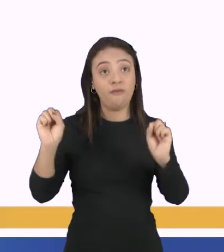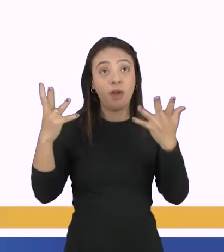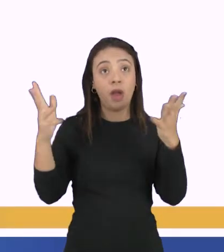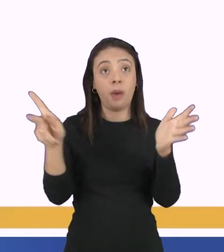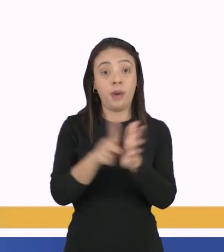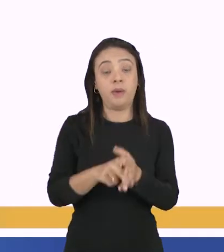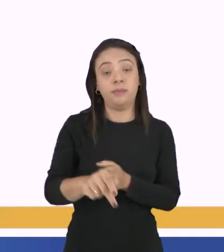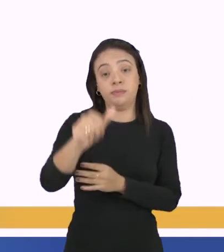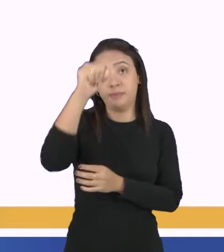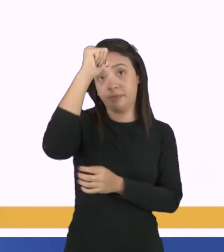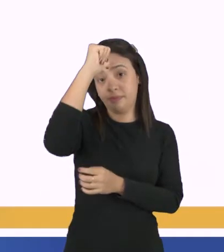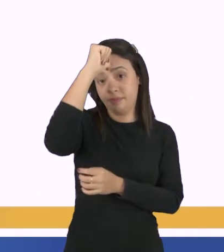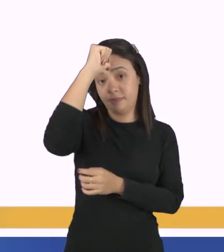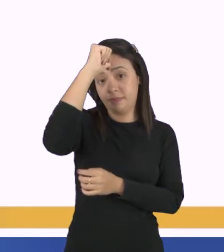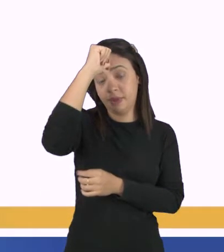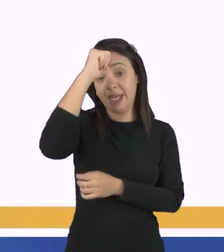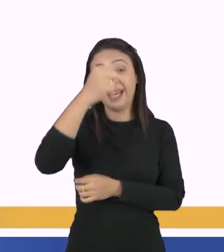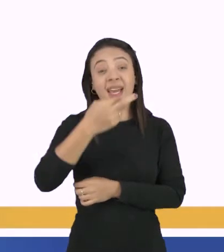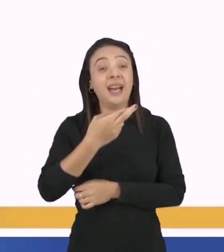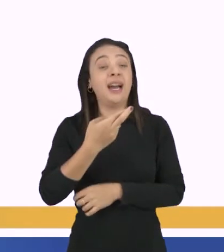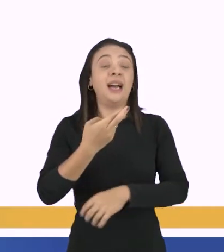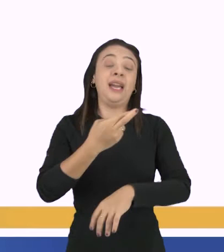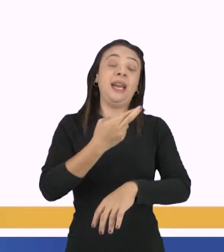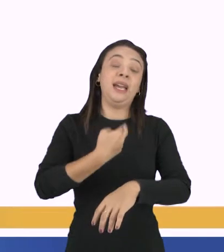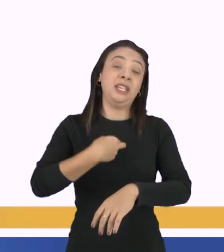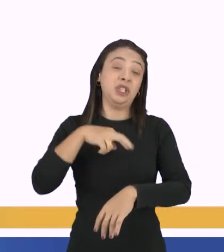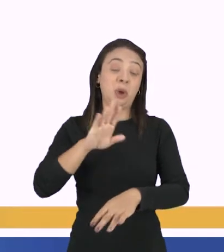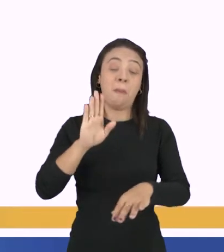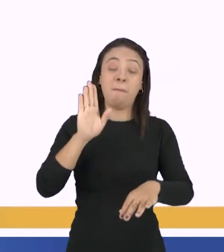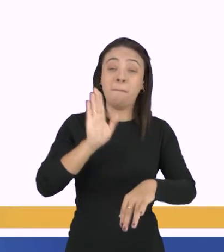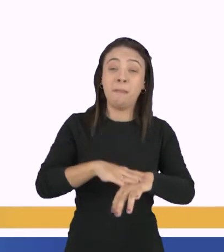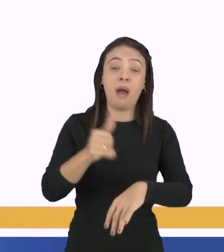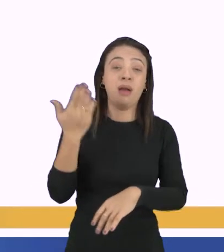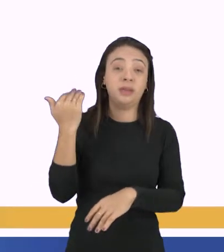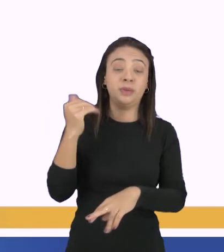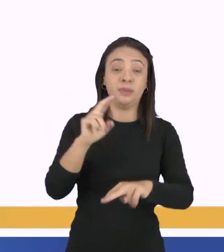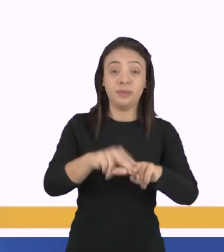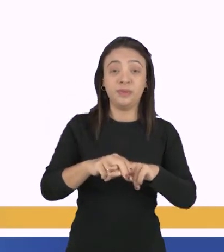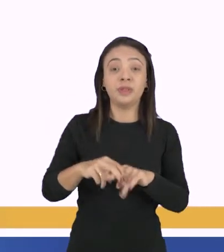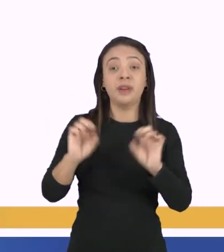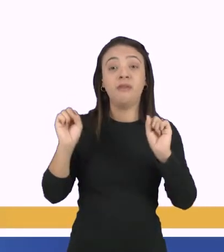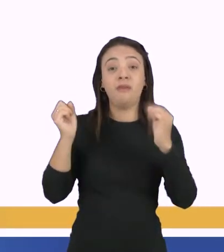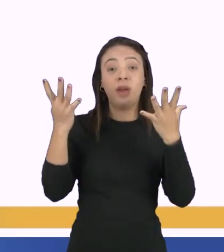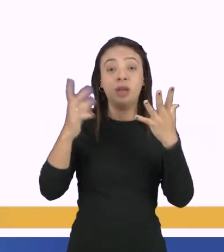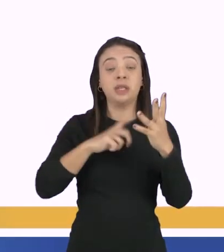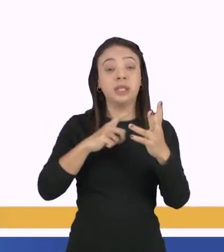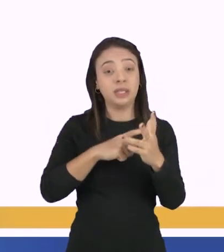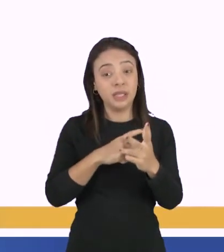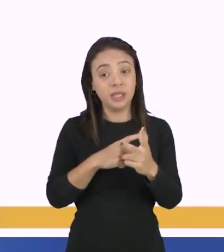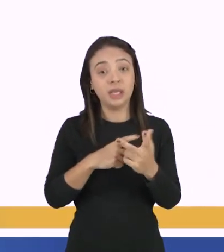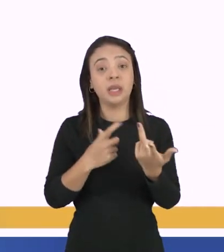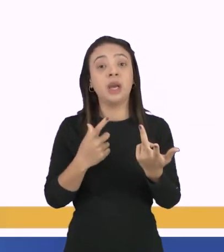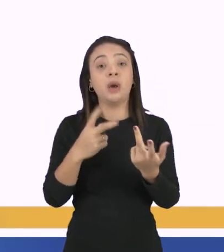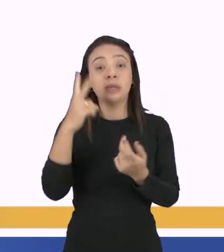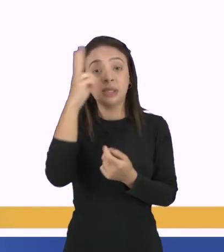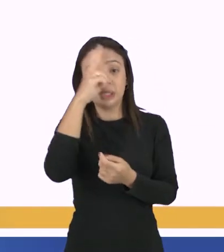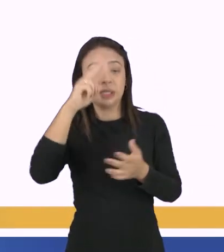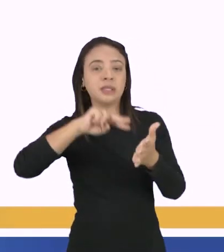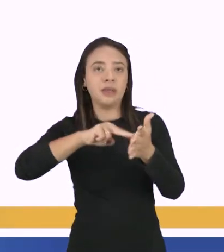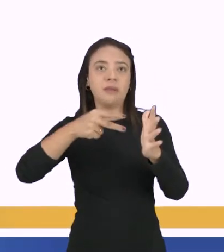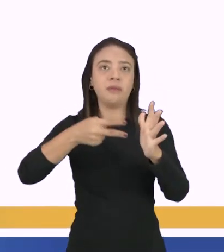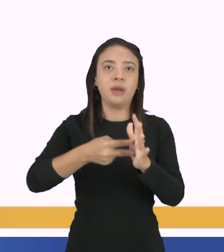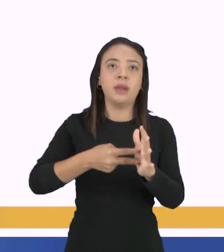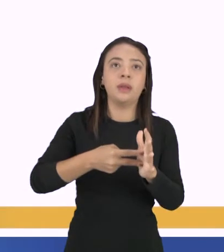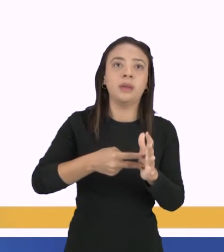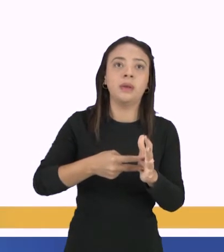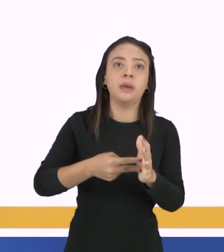Índia e é a religião mais antiga de lá, né? Por isso a festa está baseada em várias de suas mitologias, e uma delas é a lenda